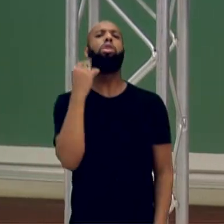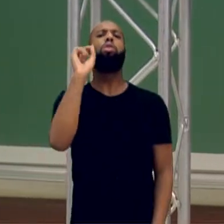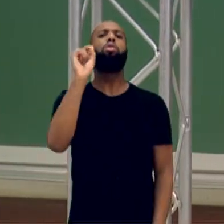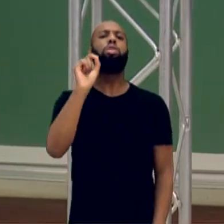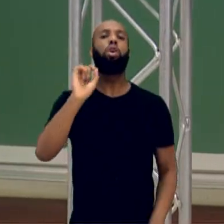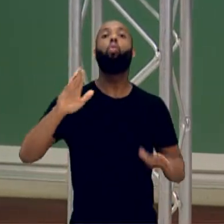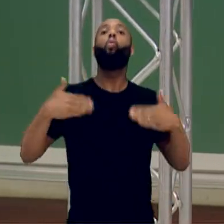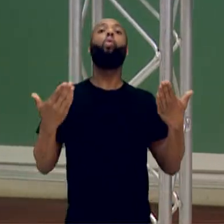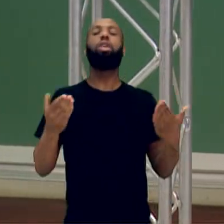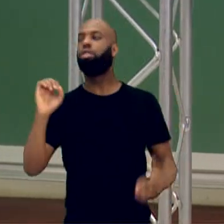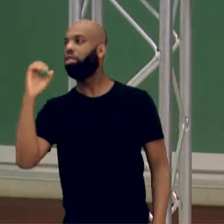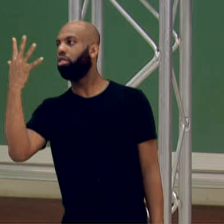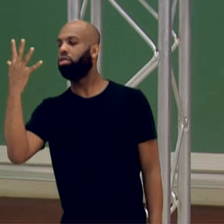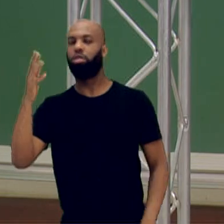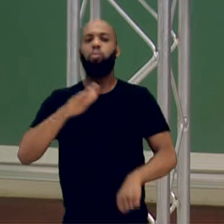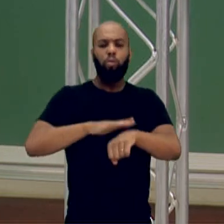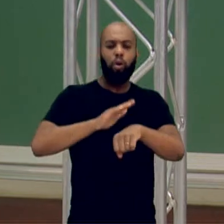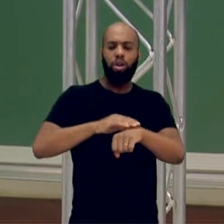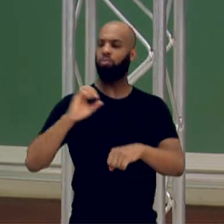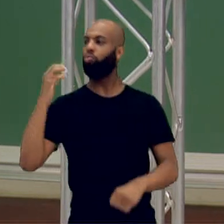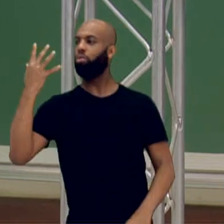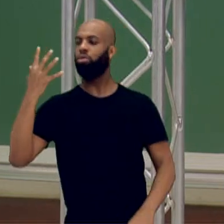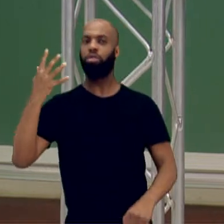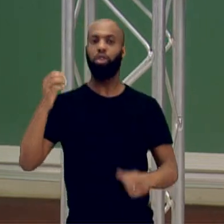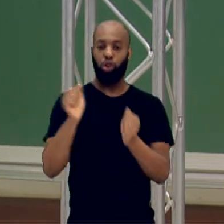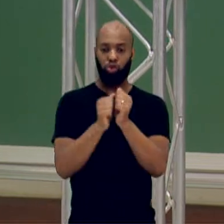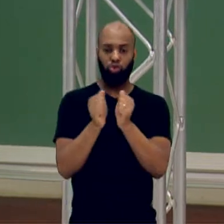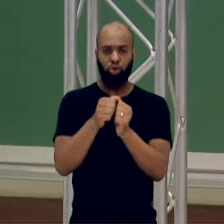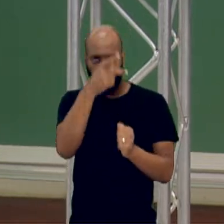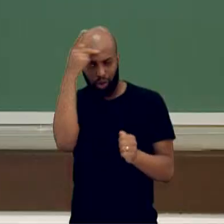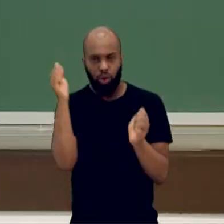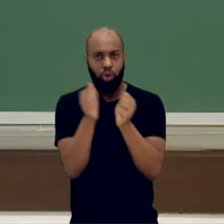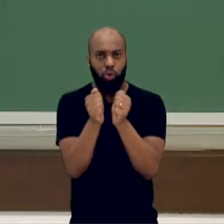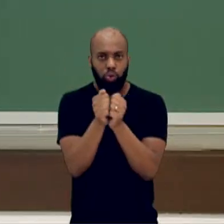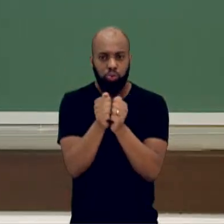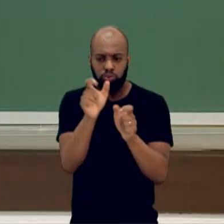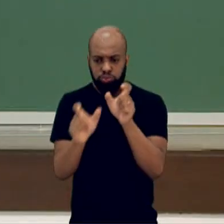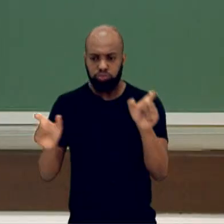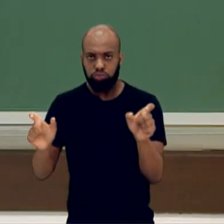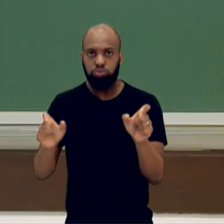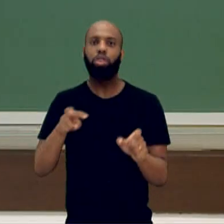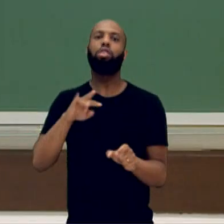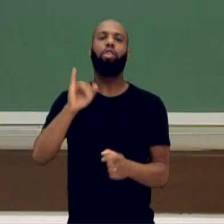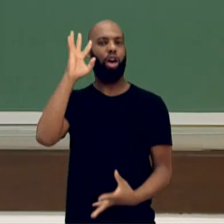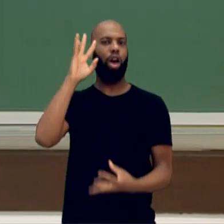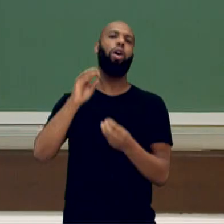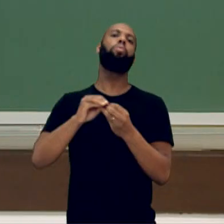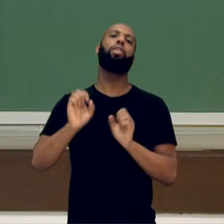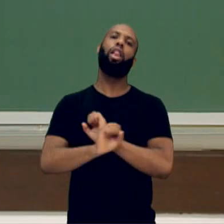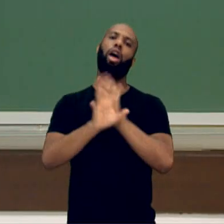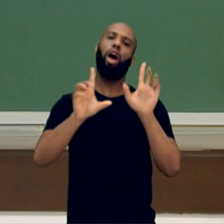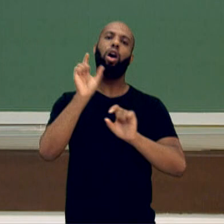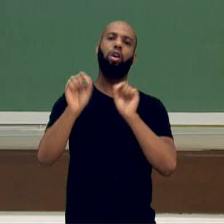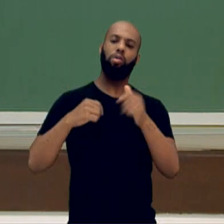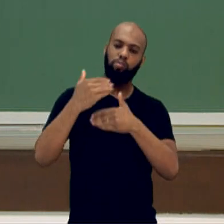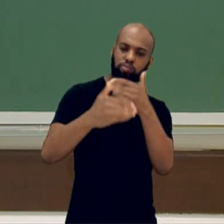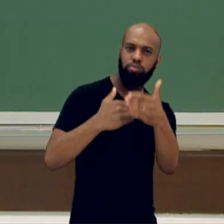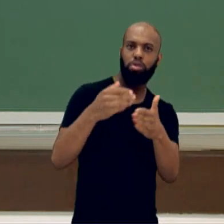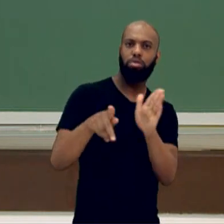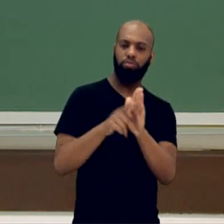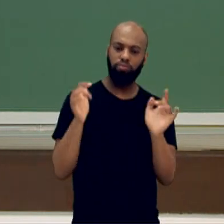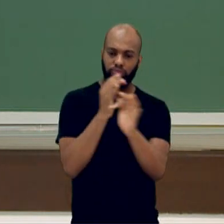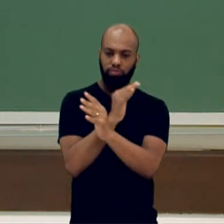quanto tempo surgiram esses primeiros aglomerados que nos levam a entender o processo de urbanização e de formação de